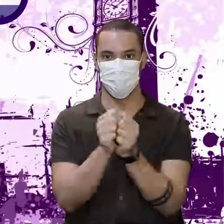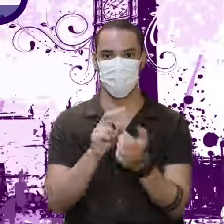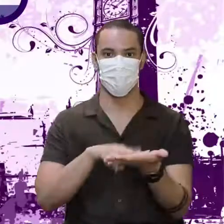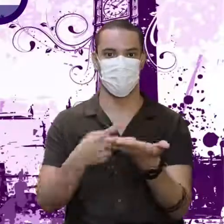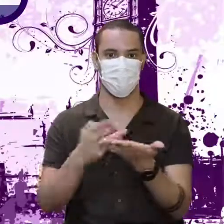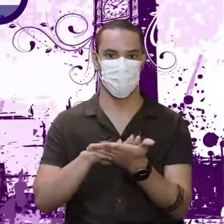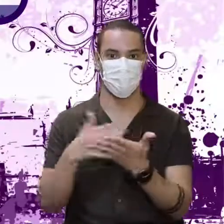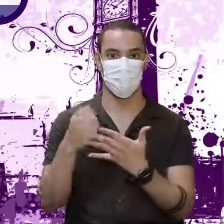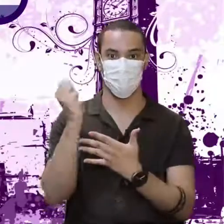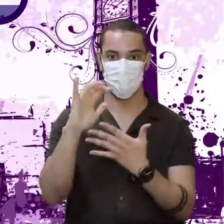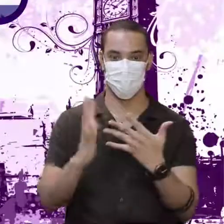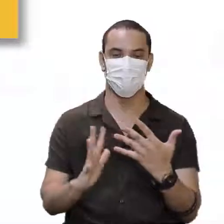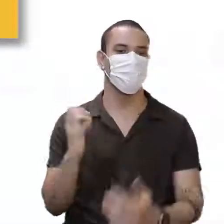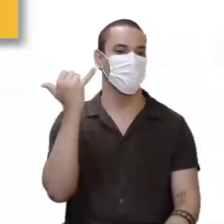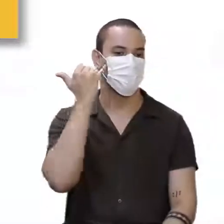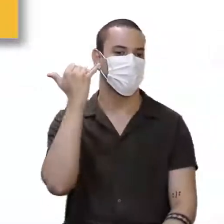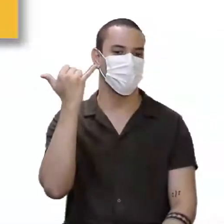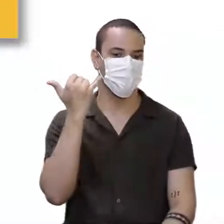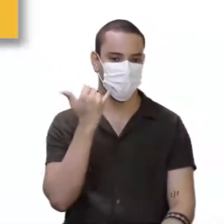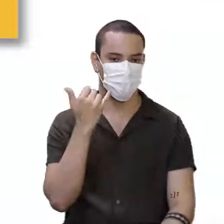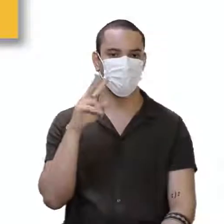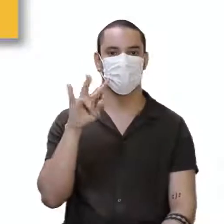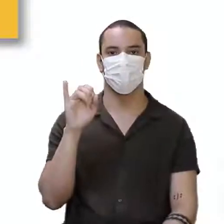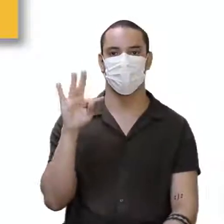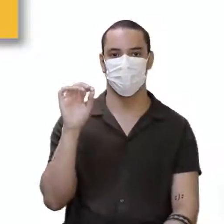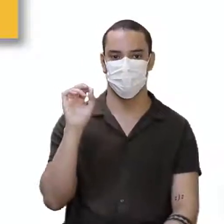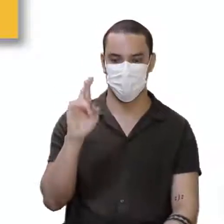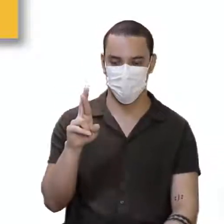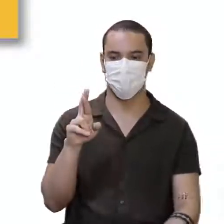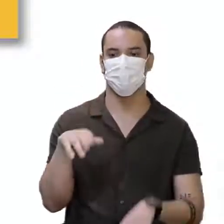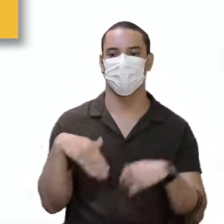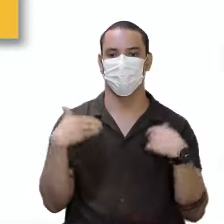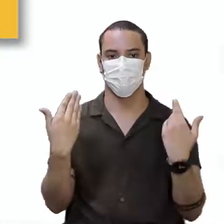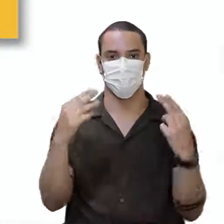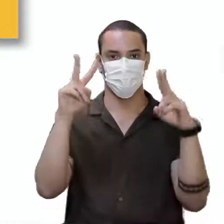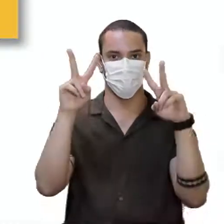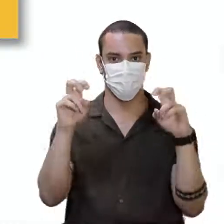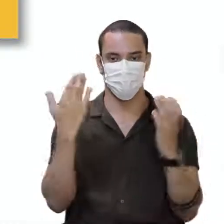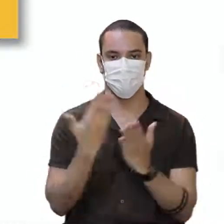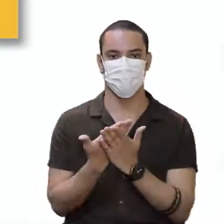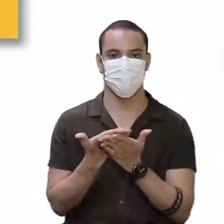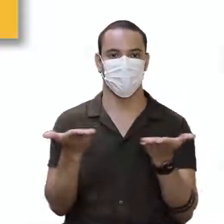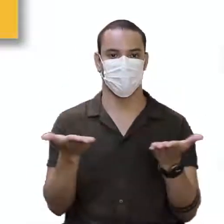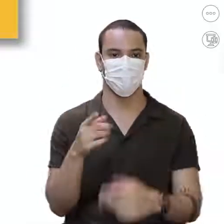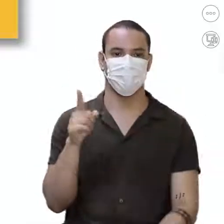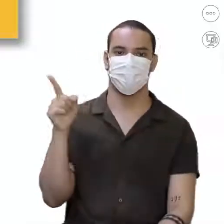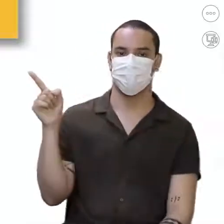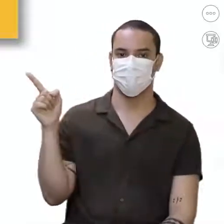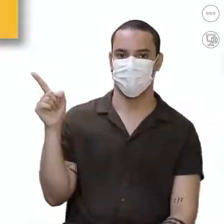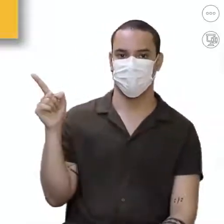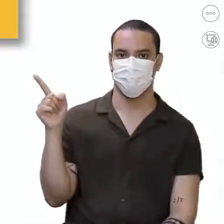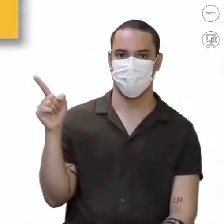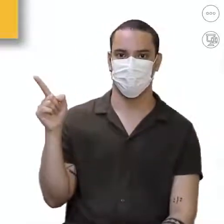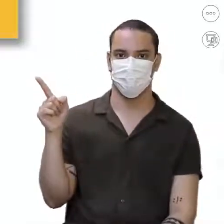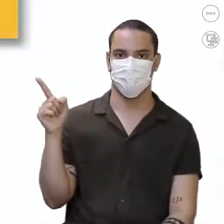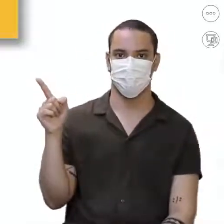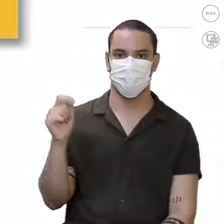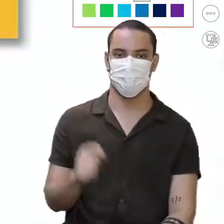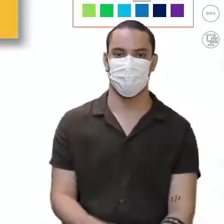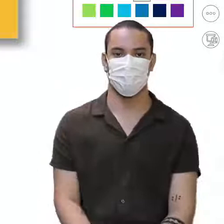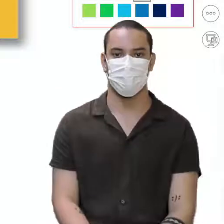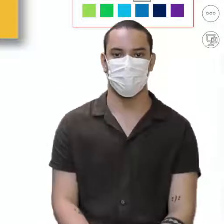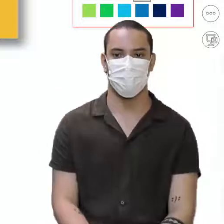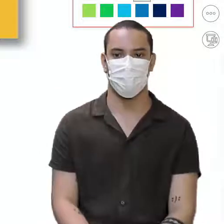nosso intérprete Vitor. Welcome. O título da aula de hoje é esse aqui. Guess